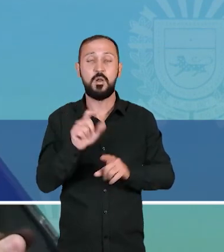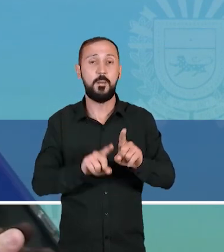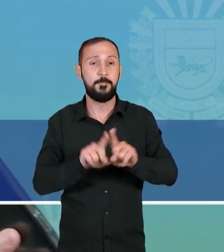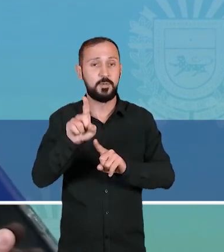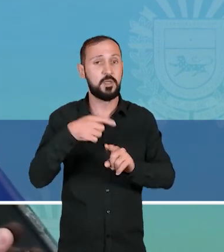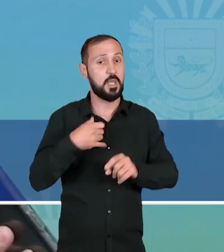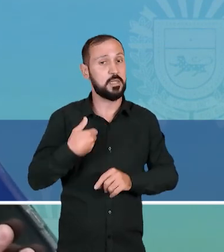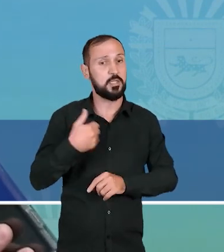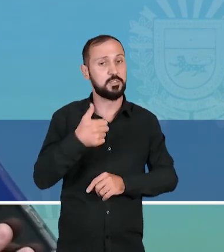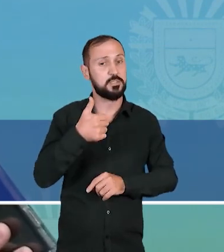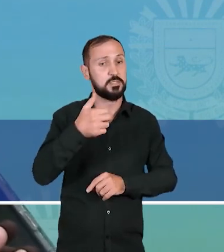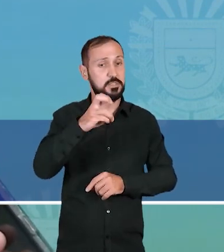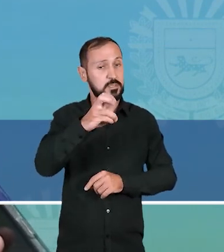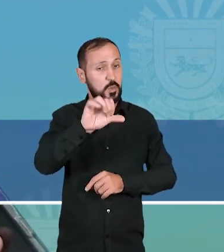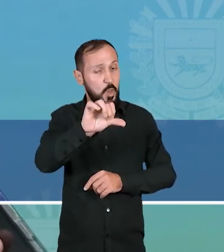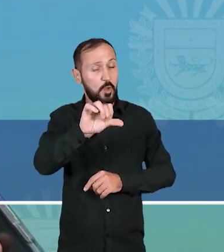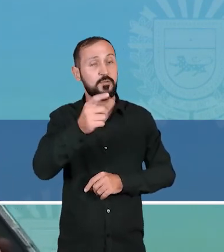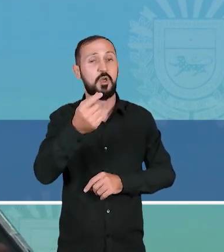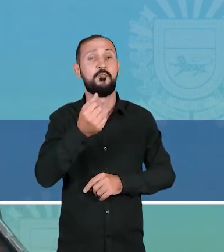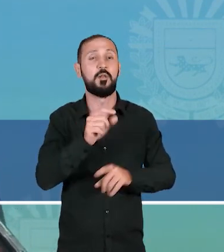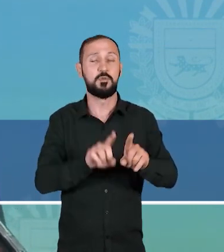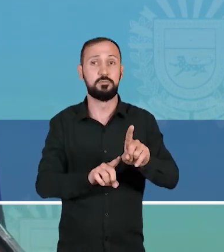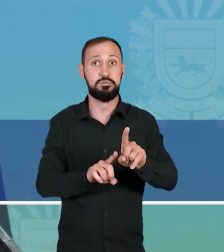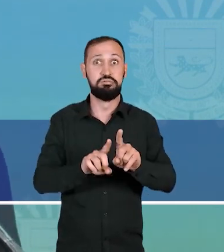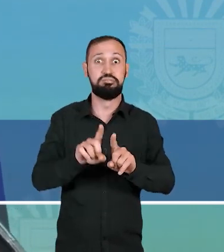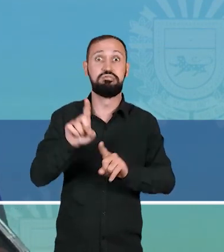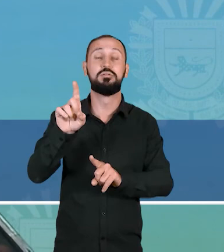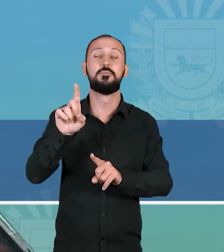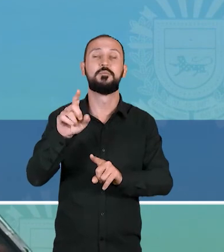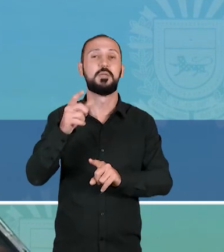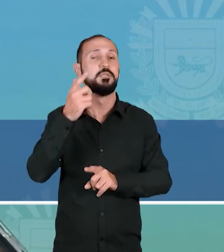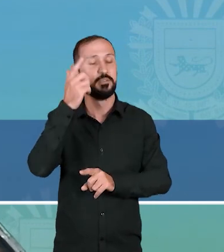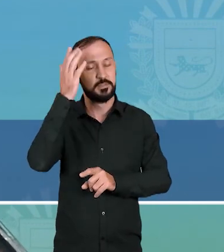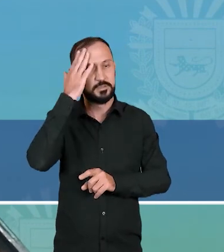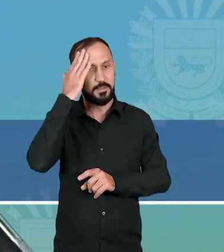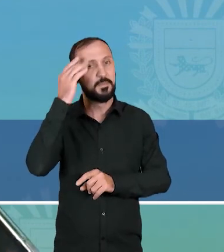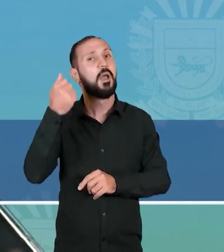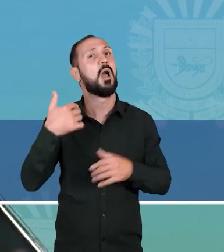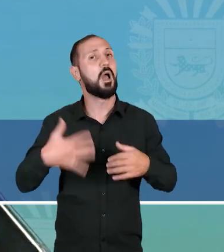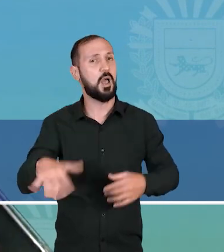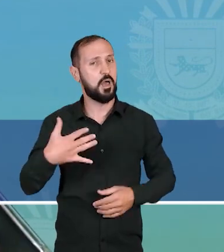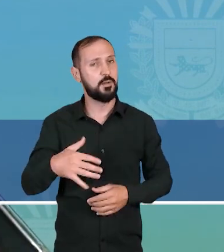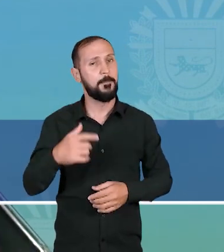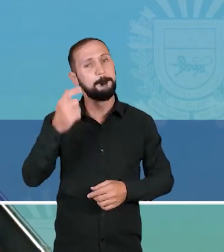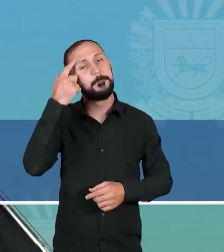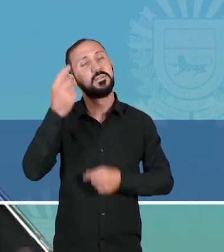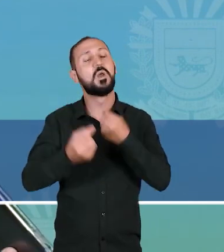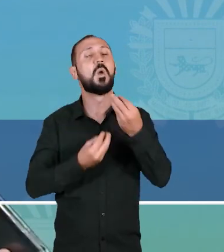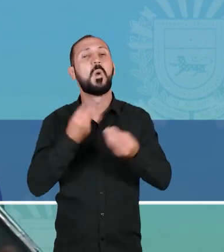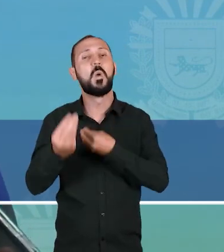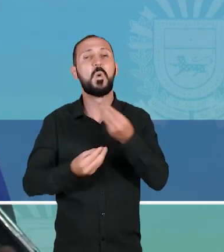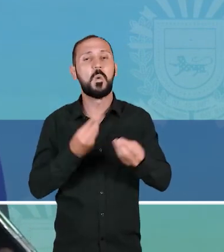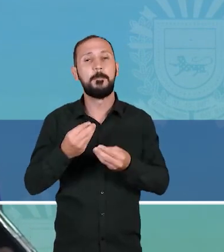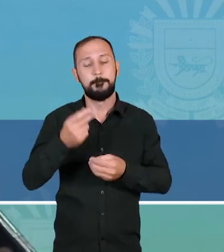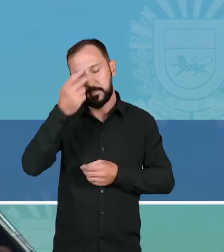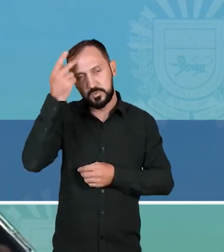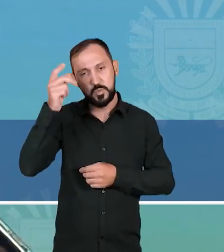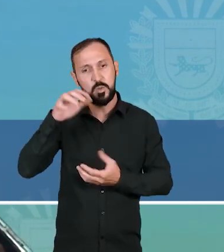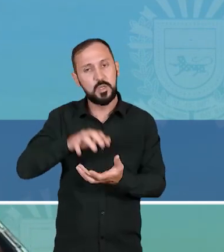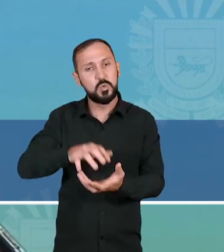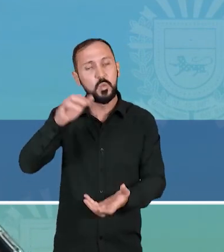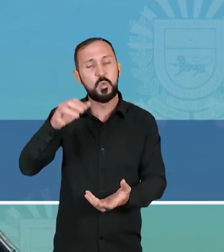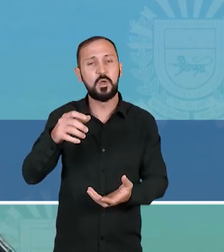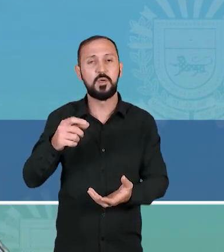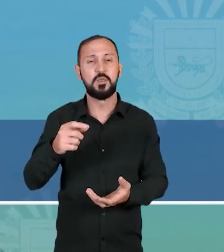substancialmente o valor a partir dos 59, 60 anos. Daí por diante, o valor é absurdo de um plano de saúde. Agora imagina só